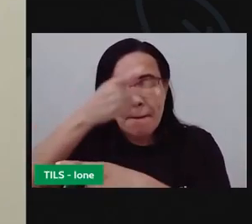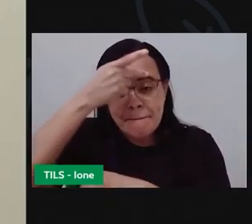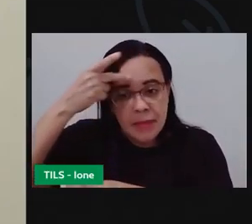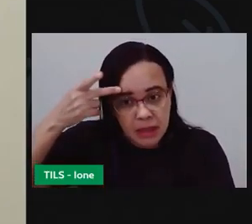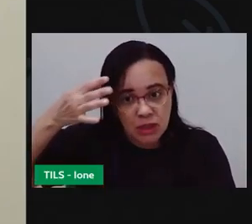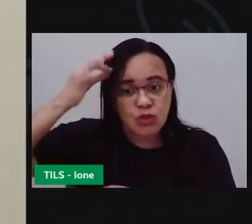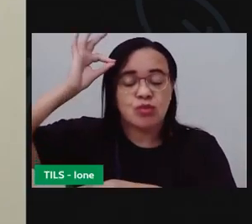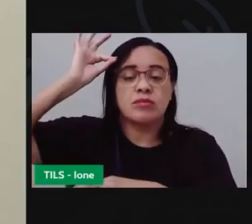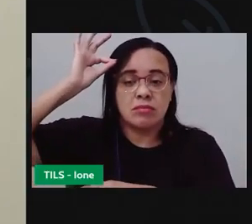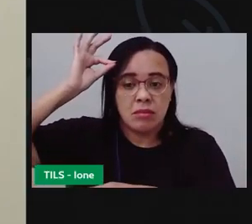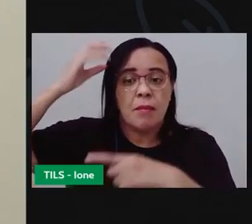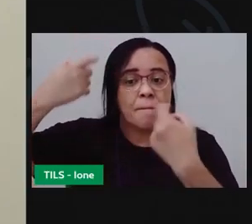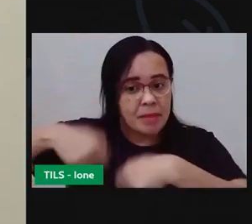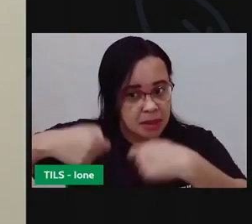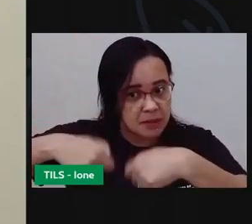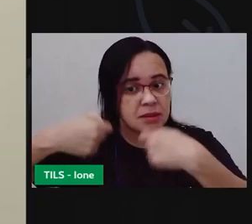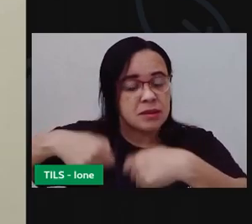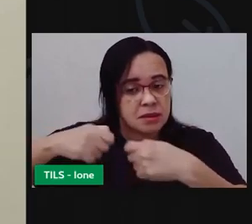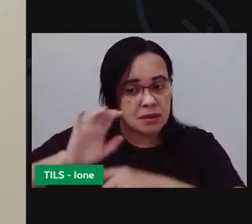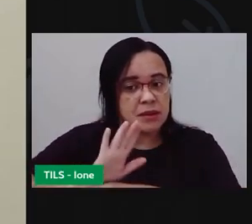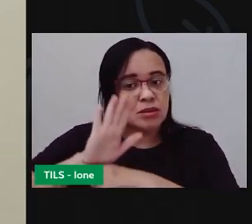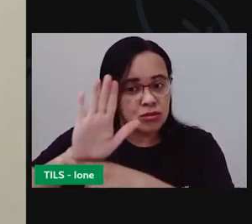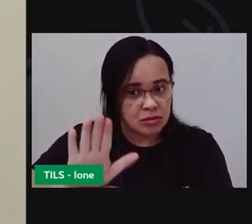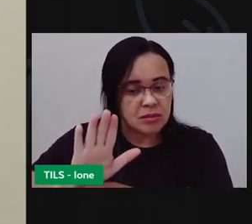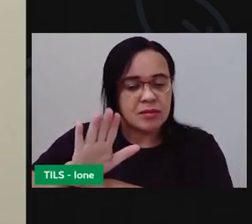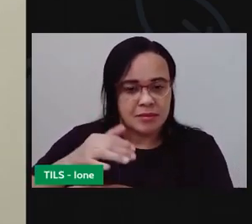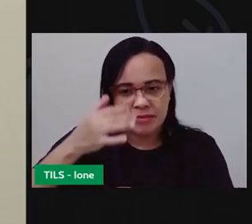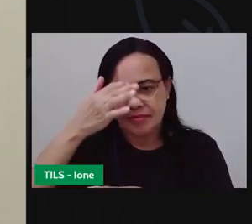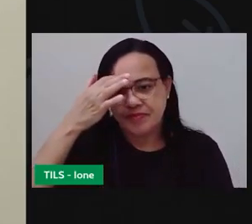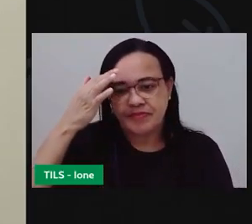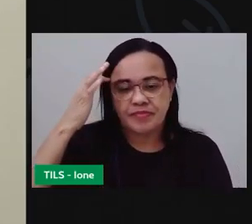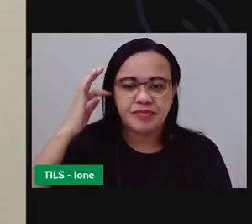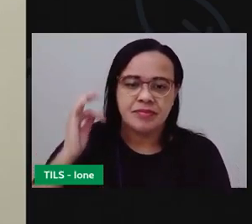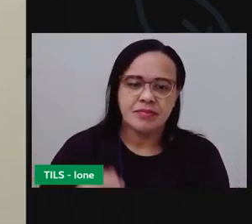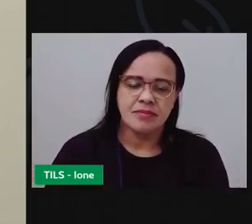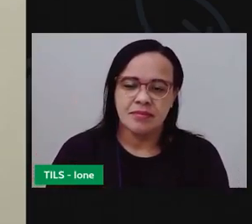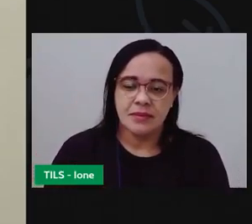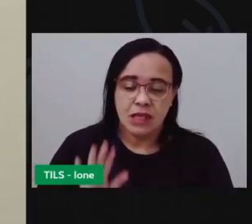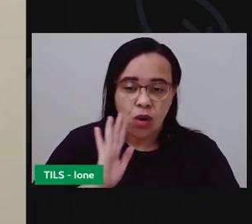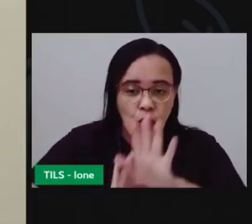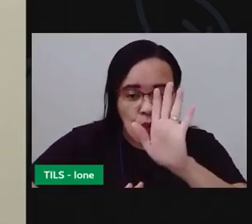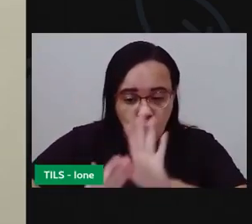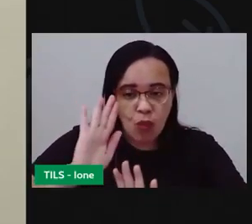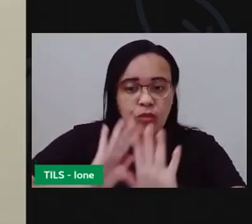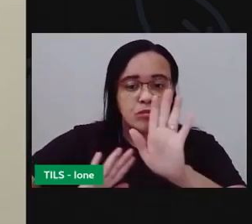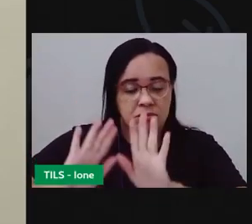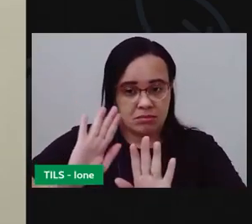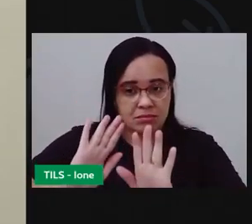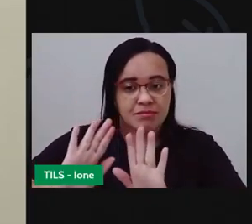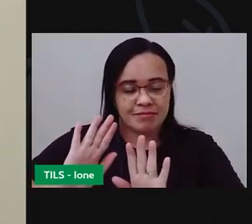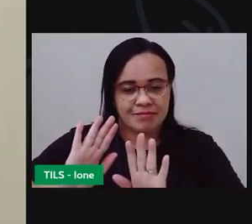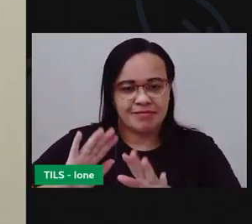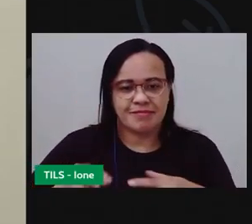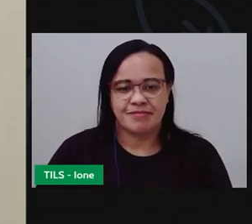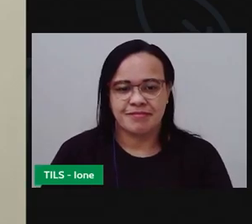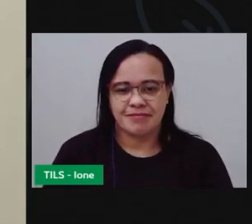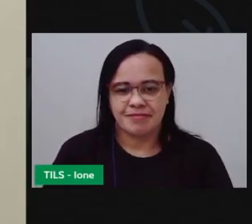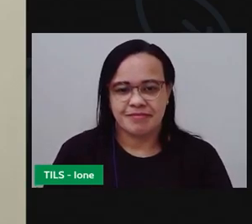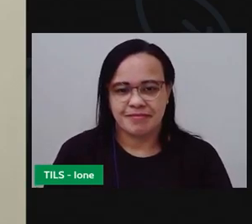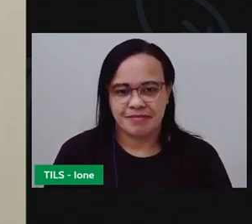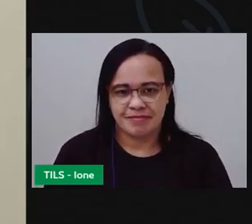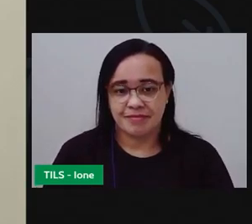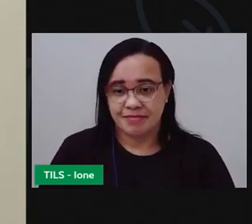E vai deixar assim. Vá parando aí para que ela fique bem retinha, porque depois você vai